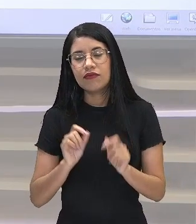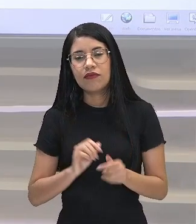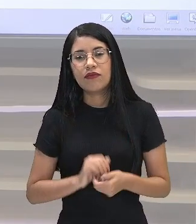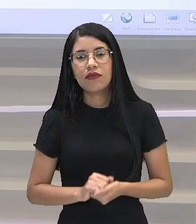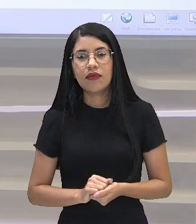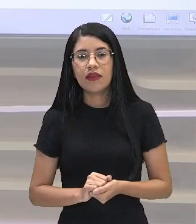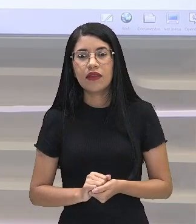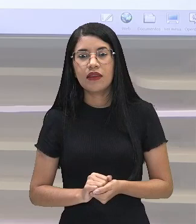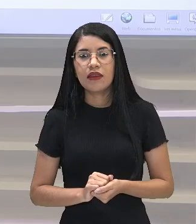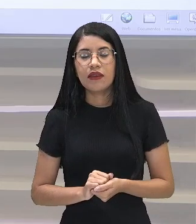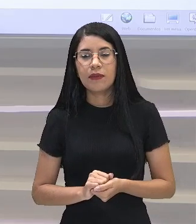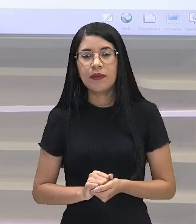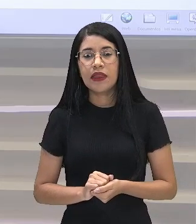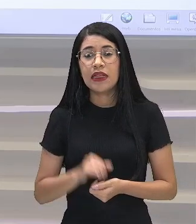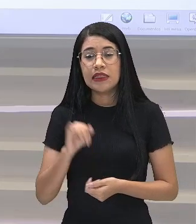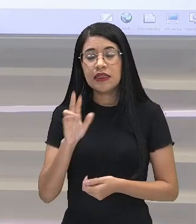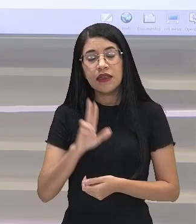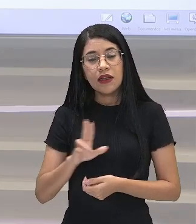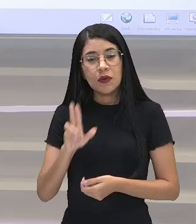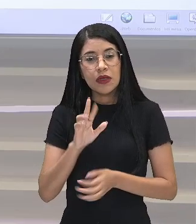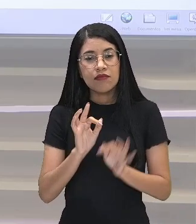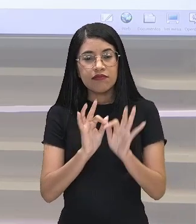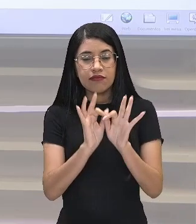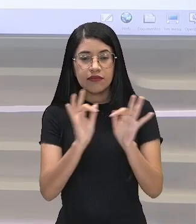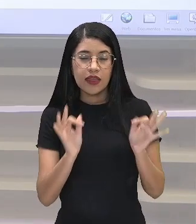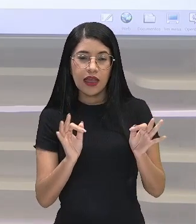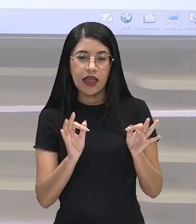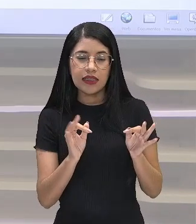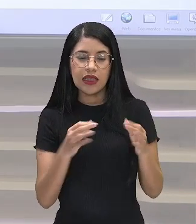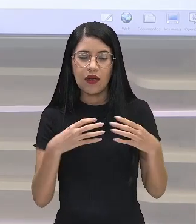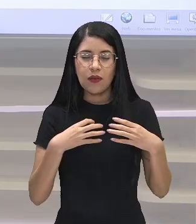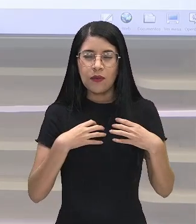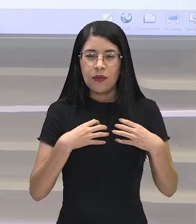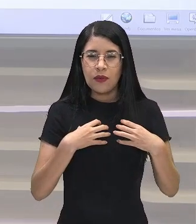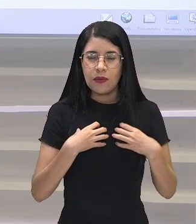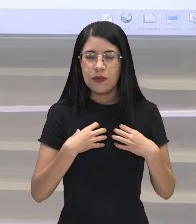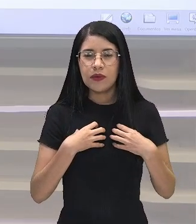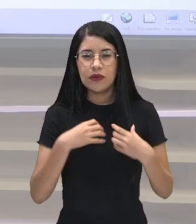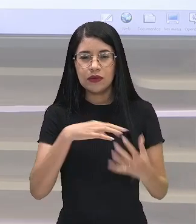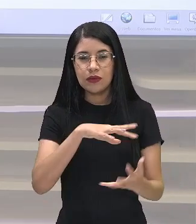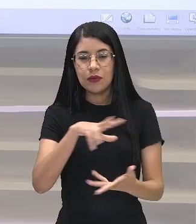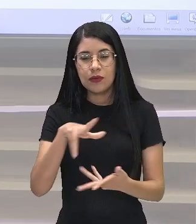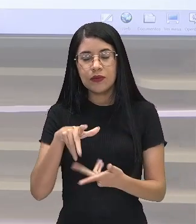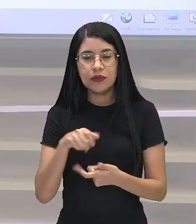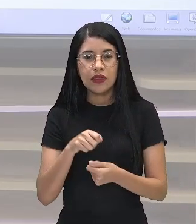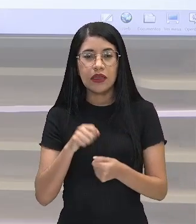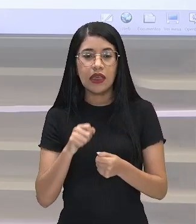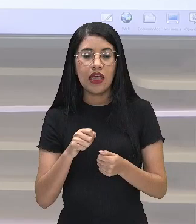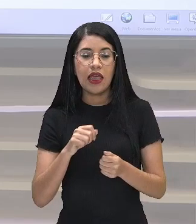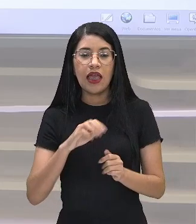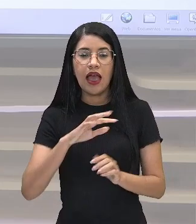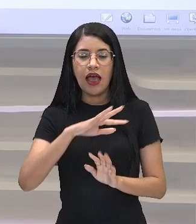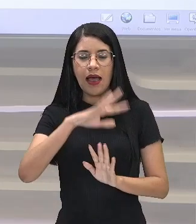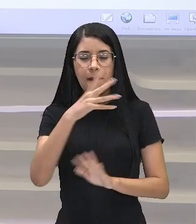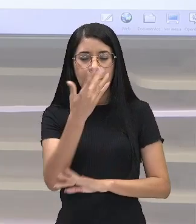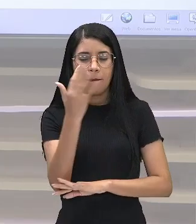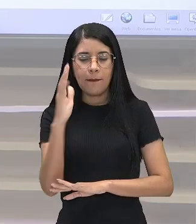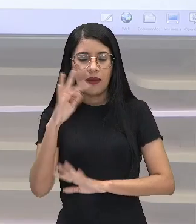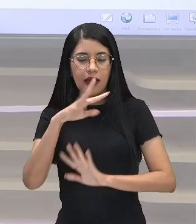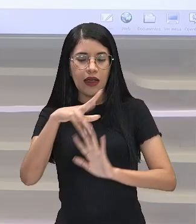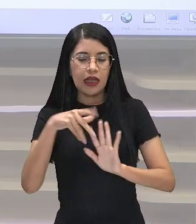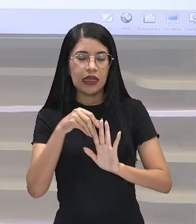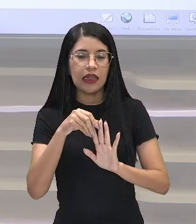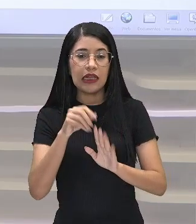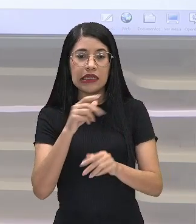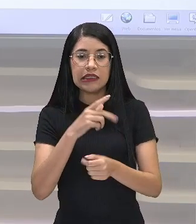termo é colocado, o pulmão do mundo, é como se a Amazônia tivesse a capacidade de purificar o